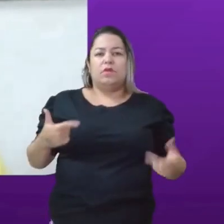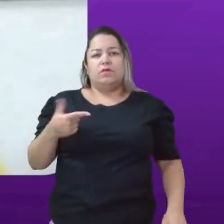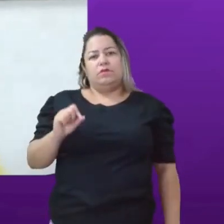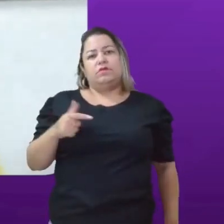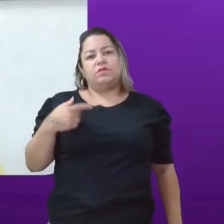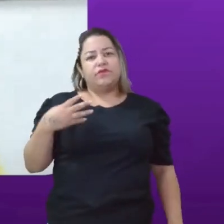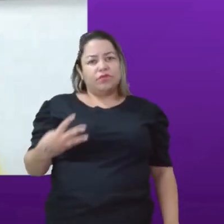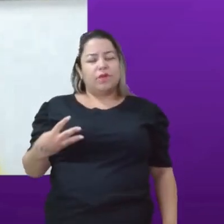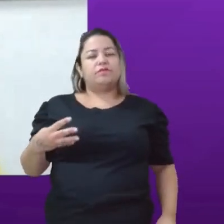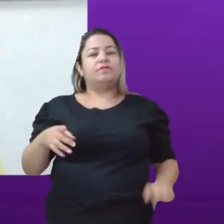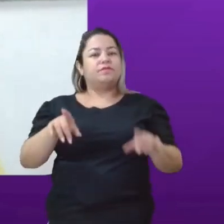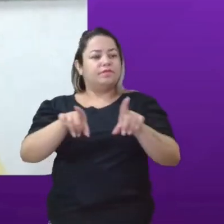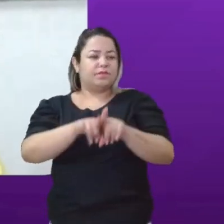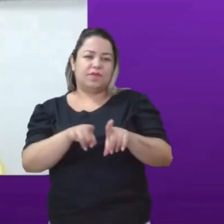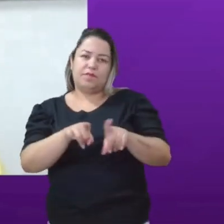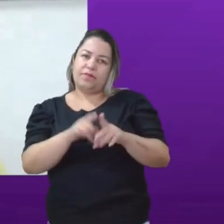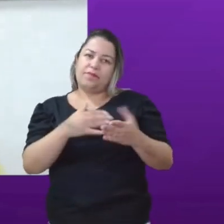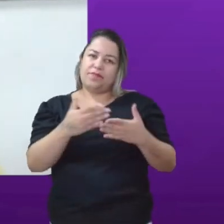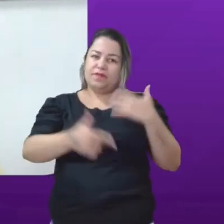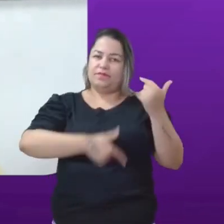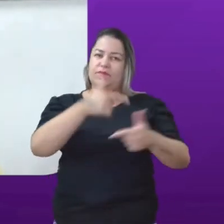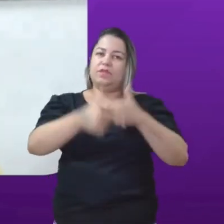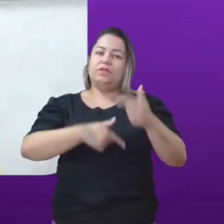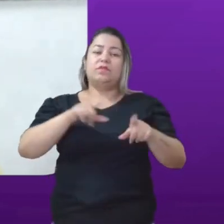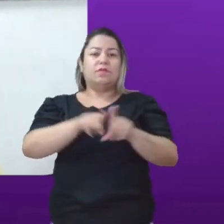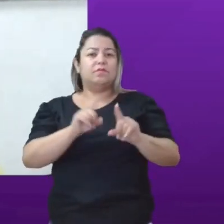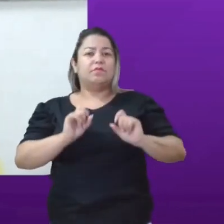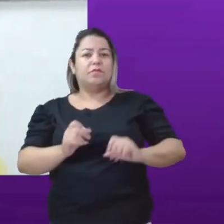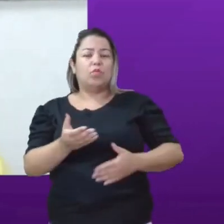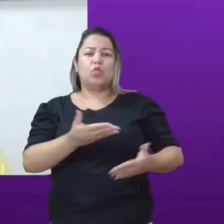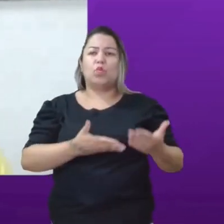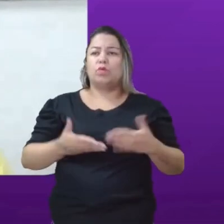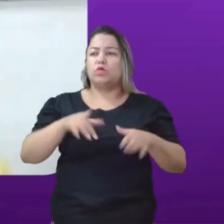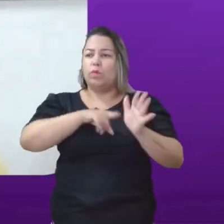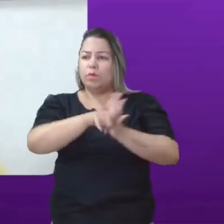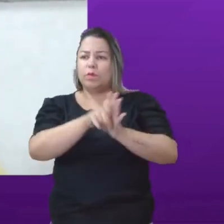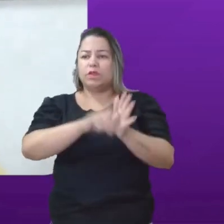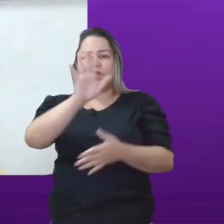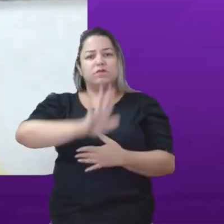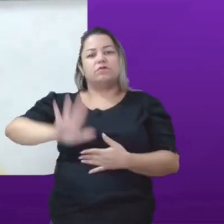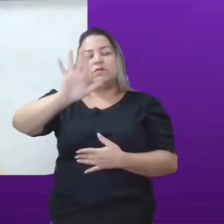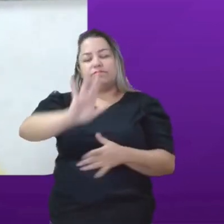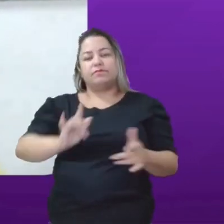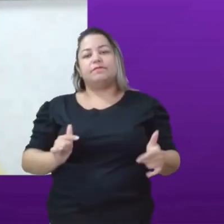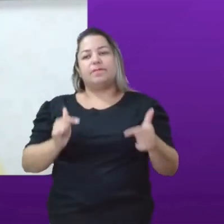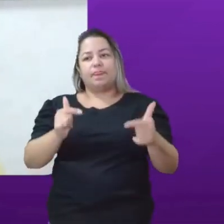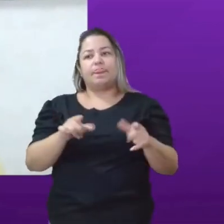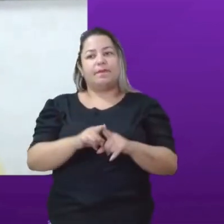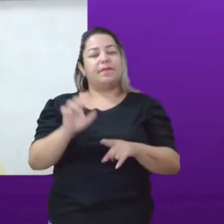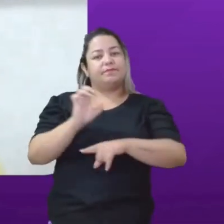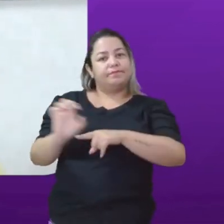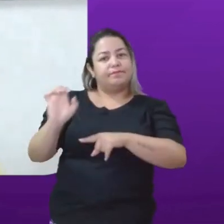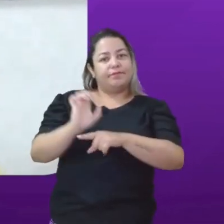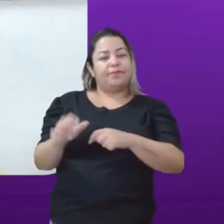em 2024 o indicativo do início dos trabalhos no sentido de elaboração do Plano Nacional de Enfrentamento ao Estado